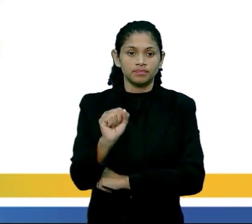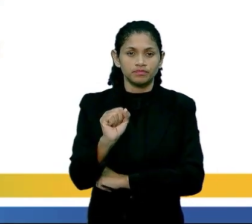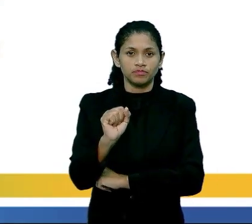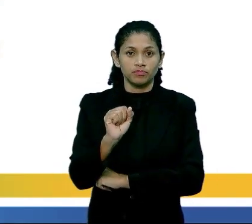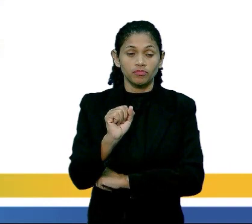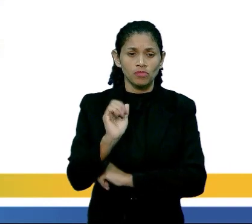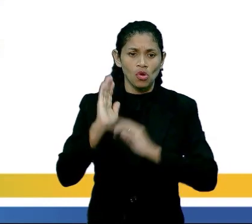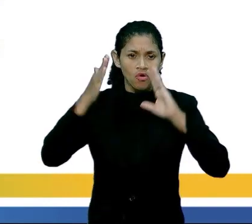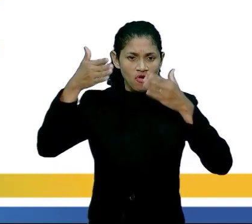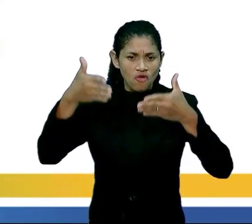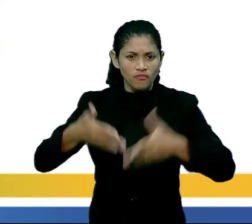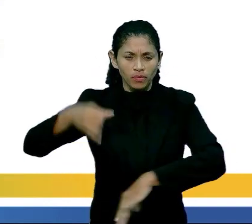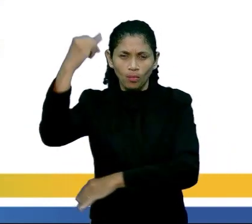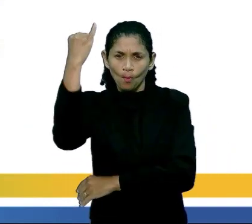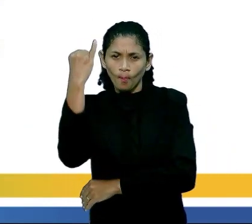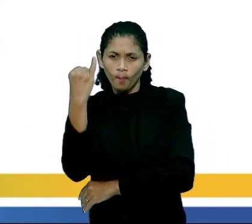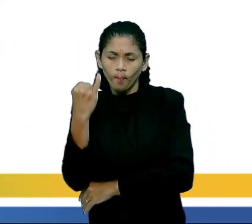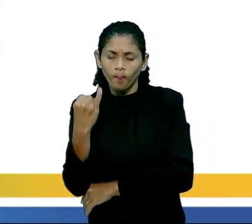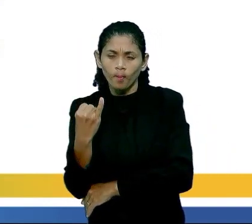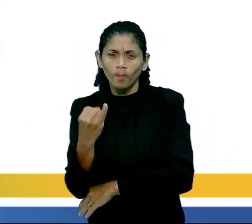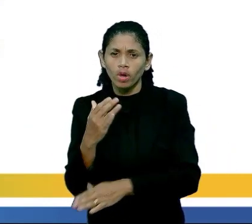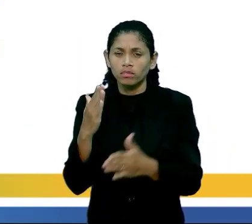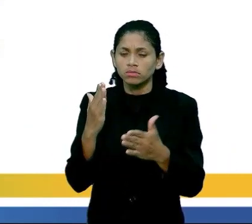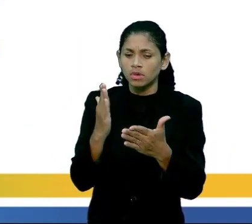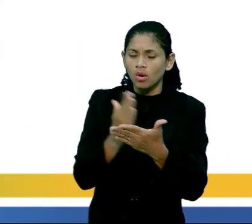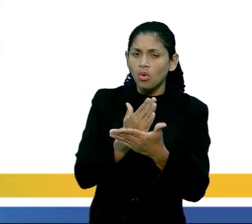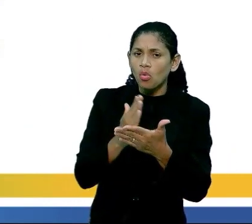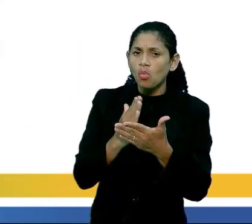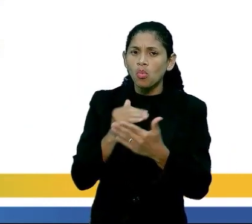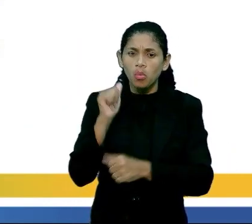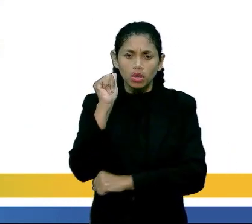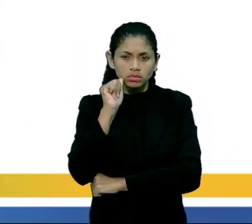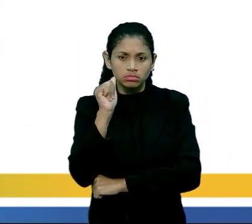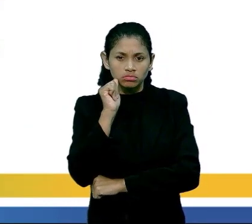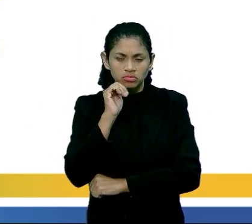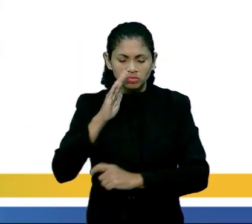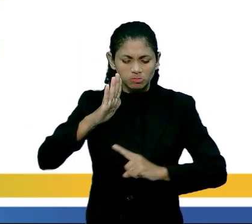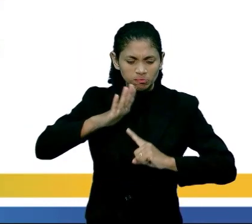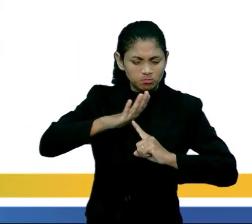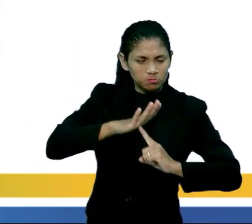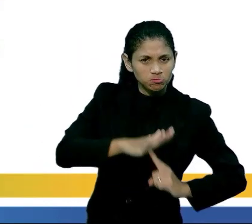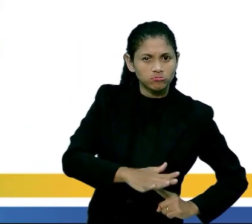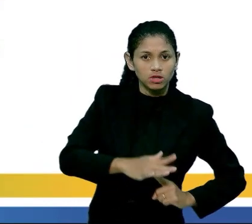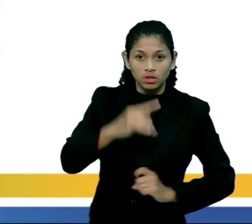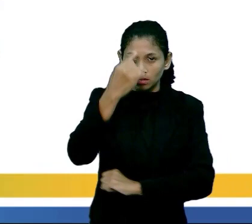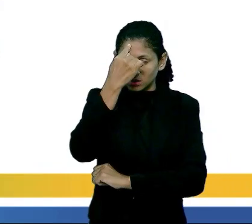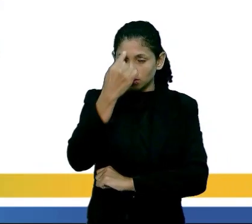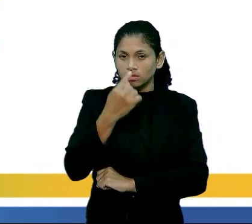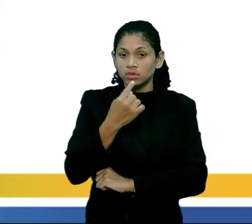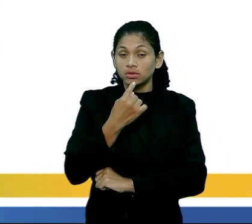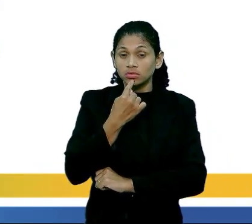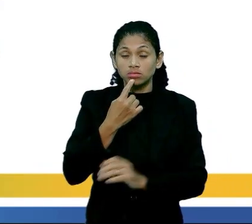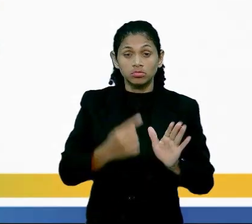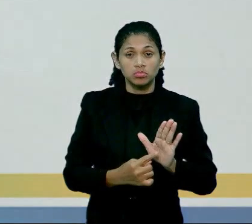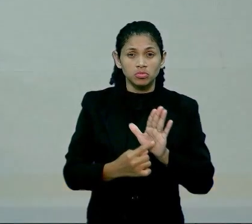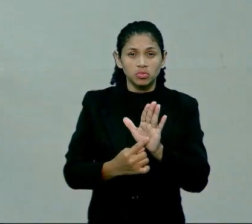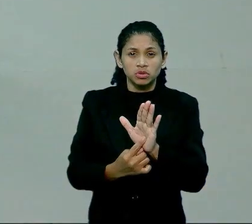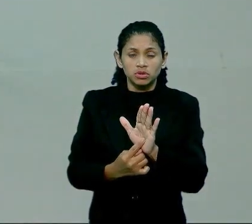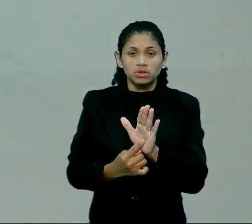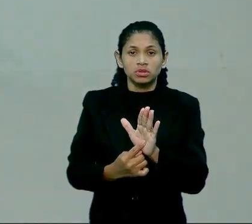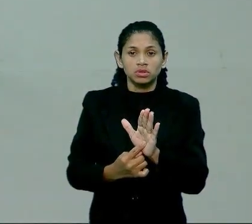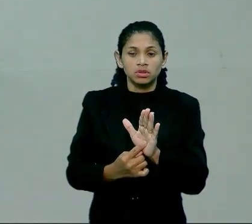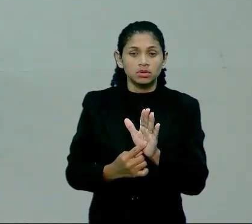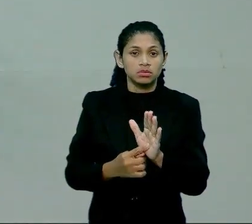A. ênfase na magreza tem levado muitas mulheres a depreciar sua autoimagem, apresentando insatisfação crescente com o